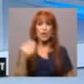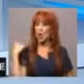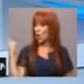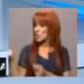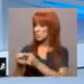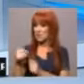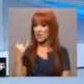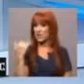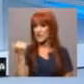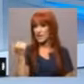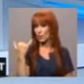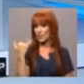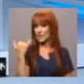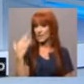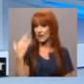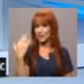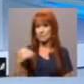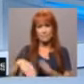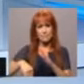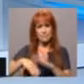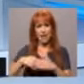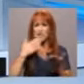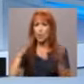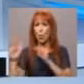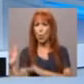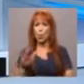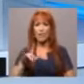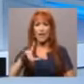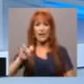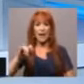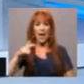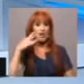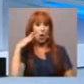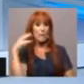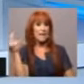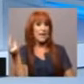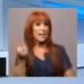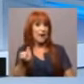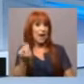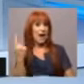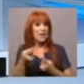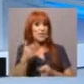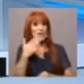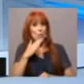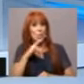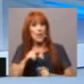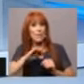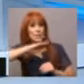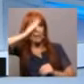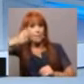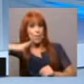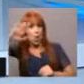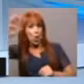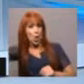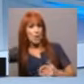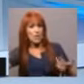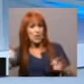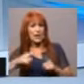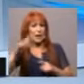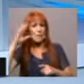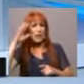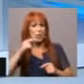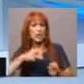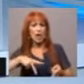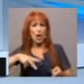os 25 e os 27 graus de máxima. O vento também do quadrante leste, em geral fraco, temporariamente moderado nas terras altas, durante a tarde a